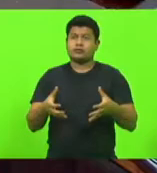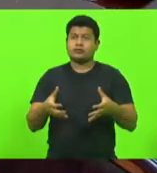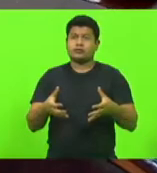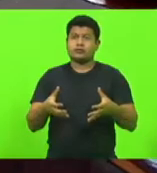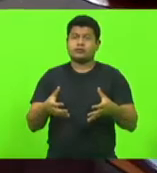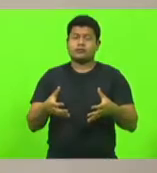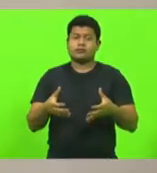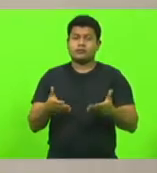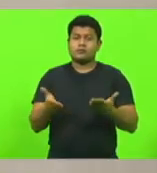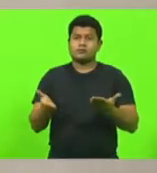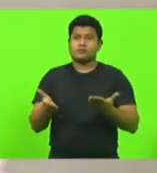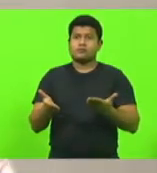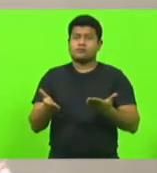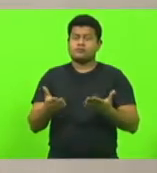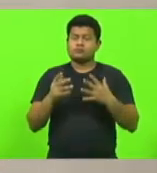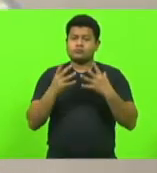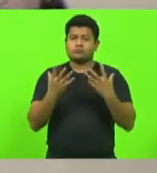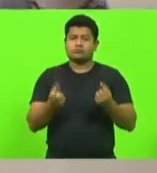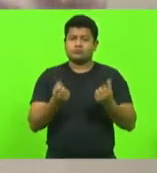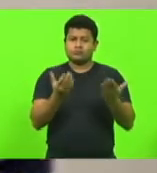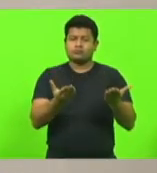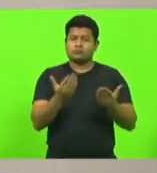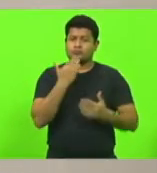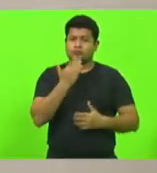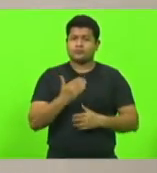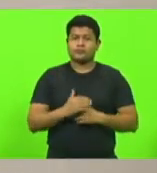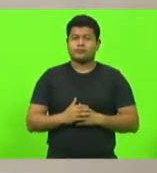Atendo, Vossa Excelência.